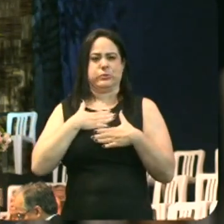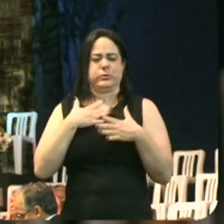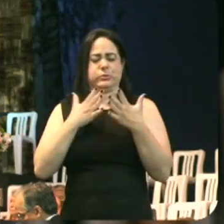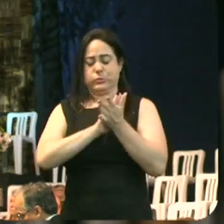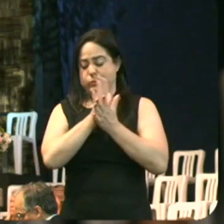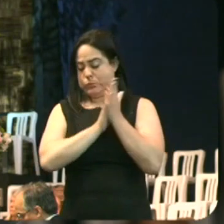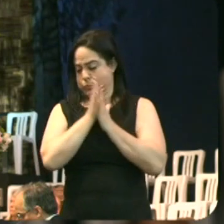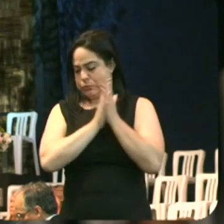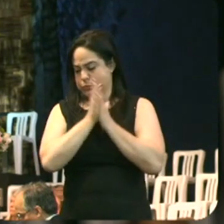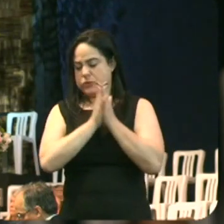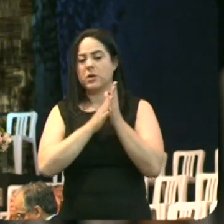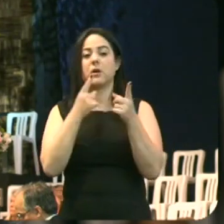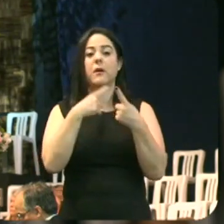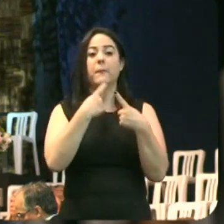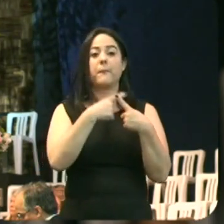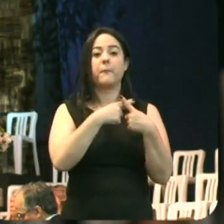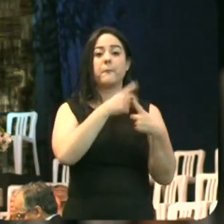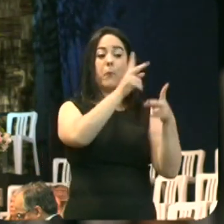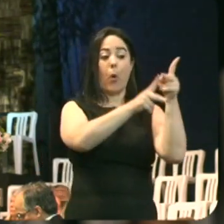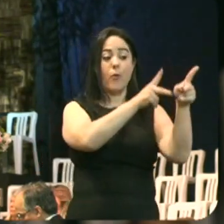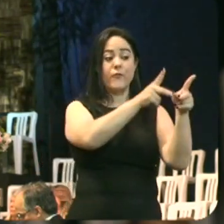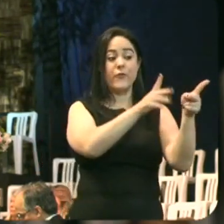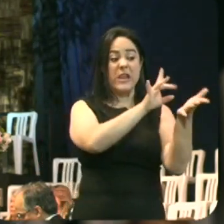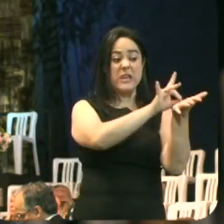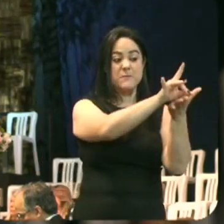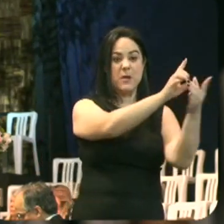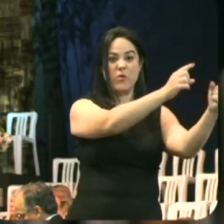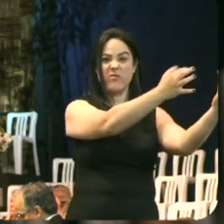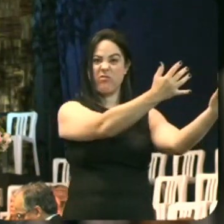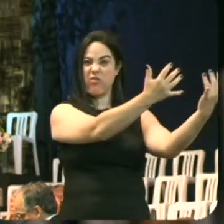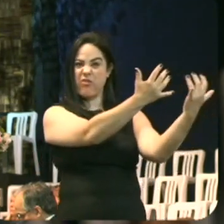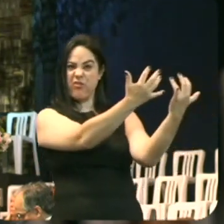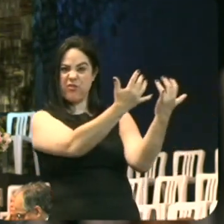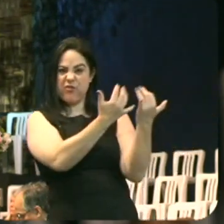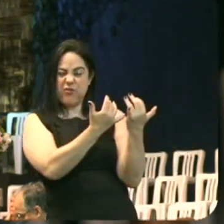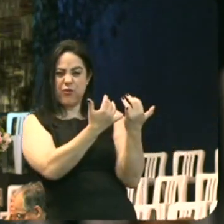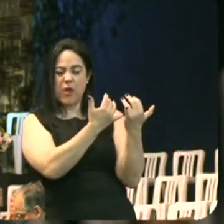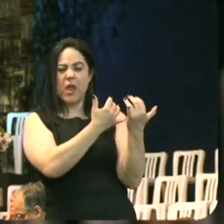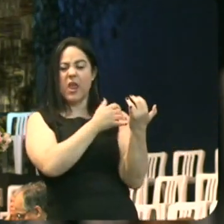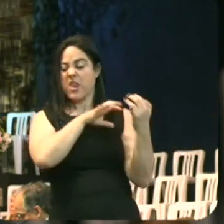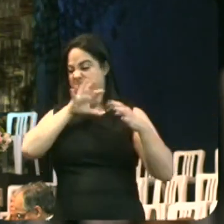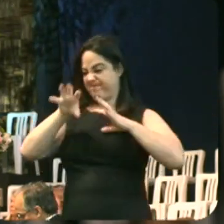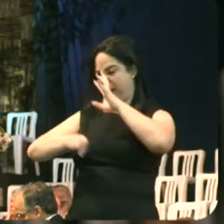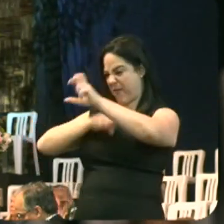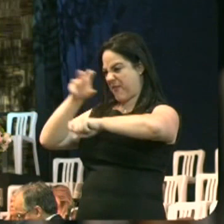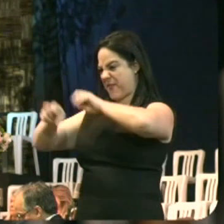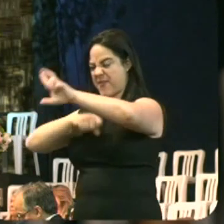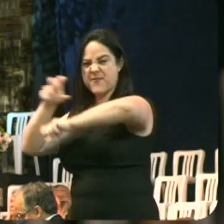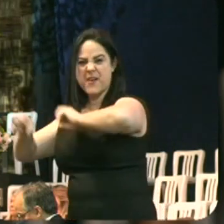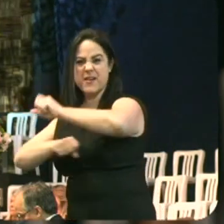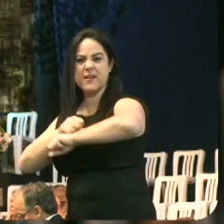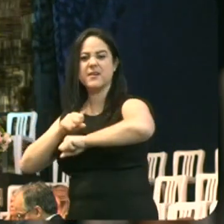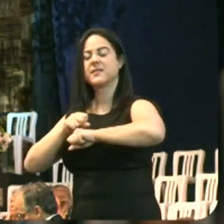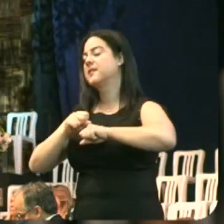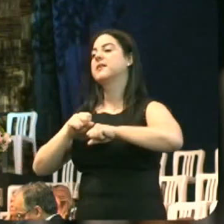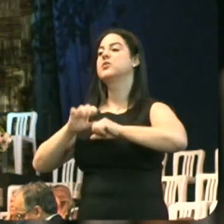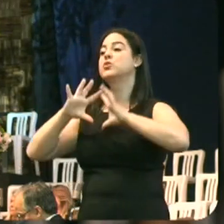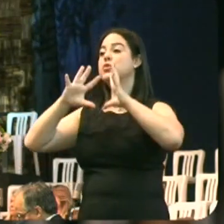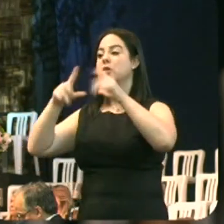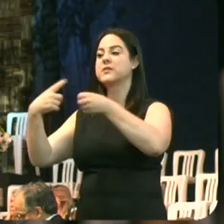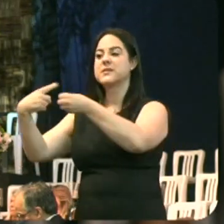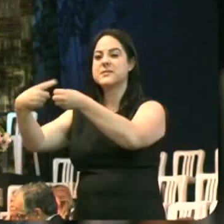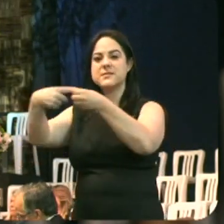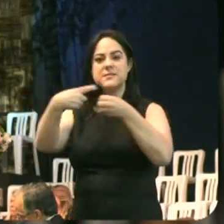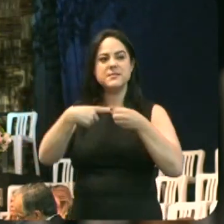muito forte estava invadindo todas as cidades fortificadas